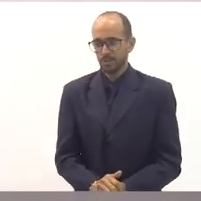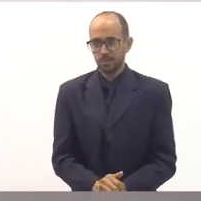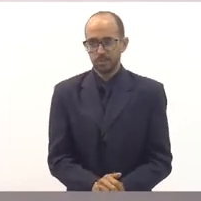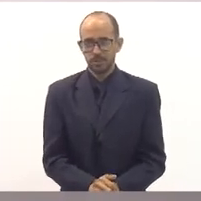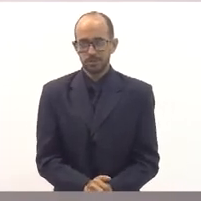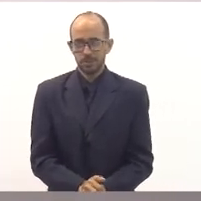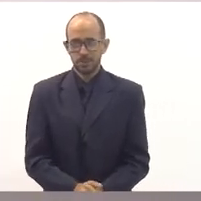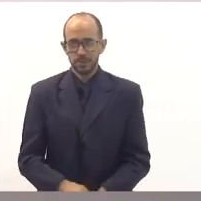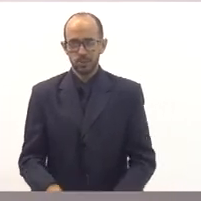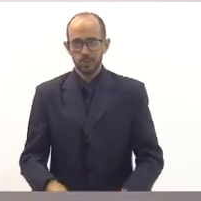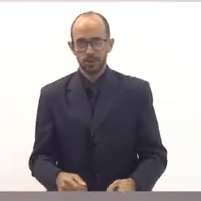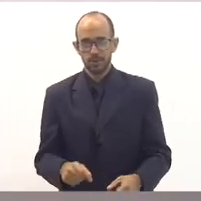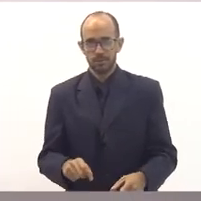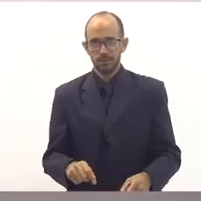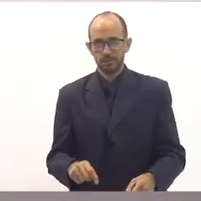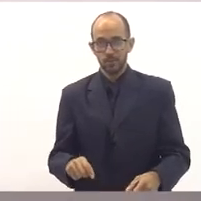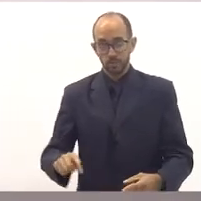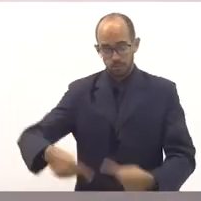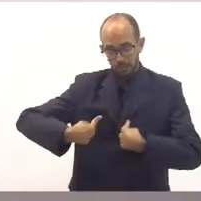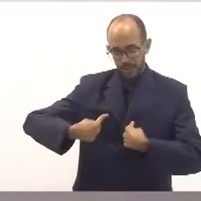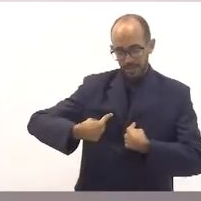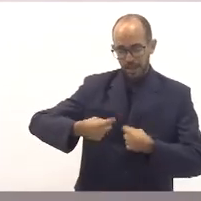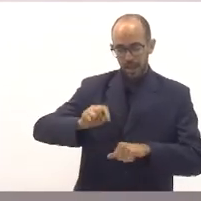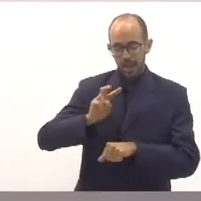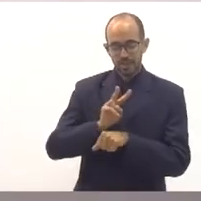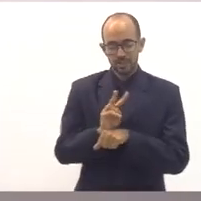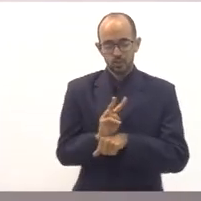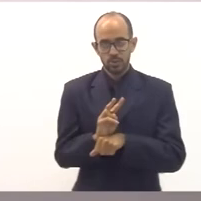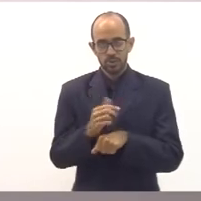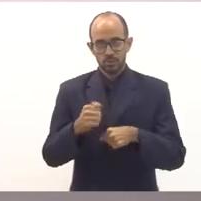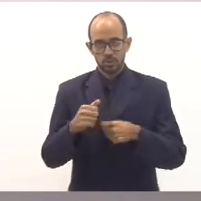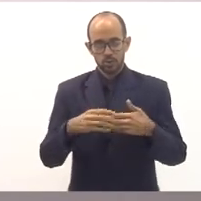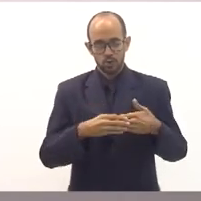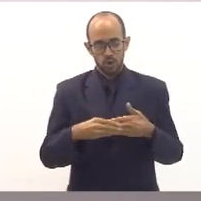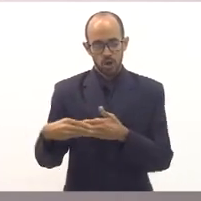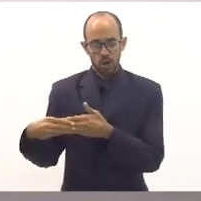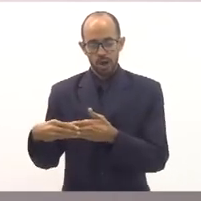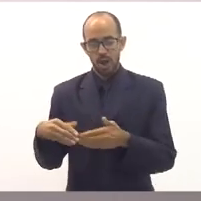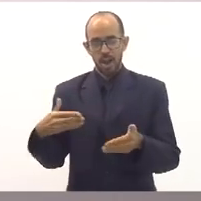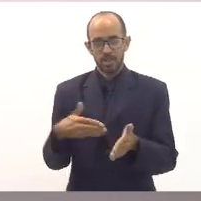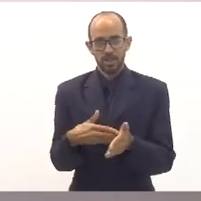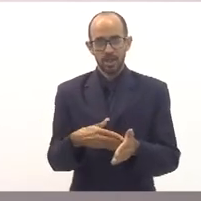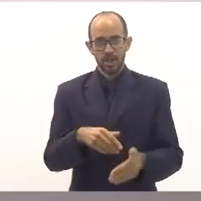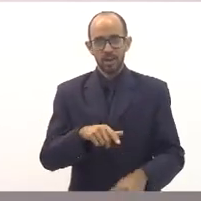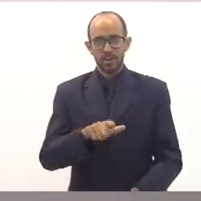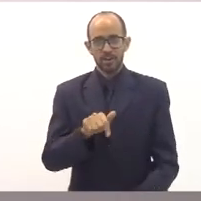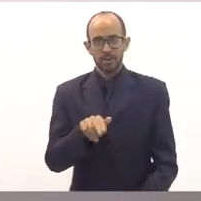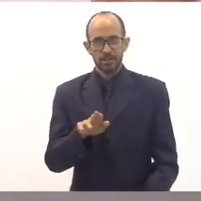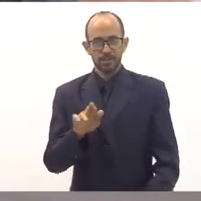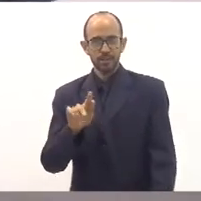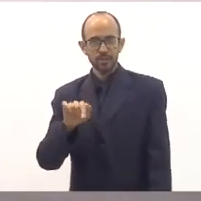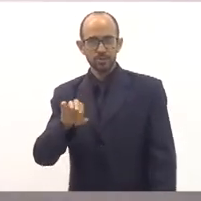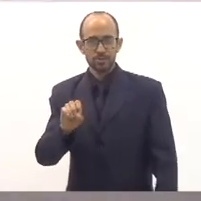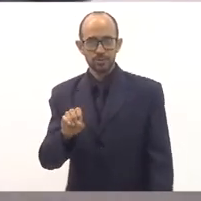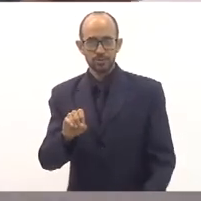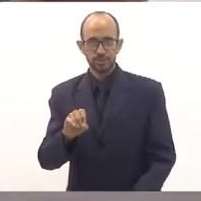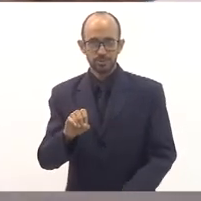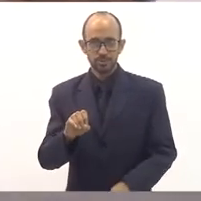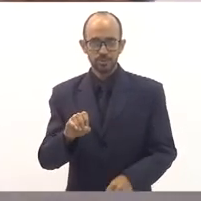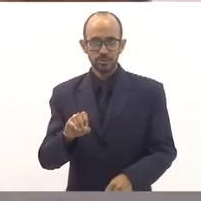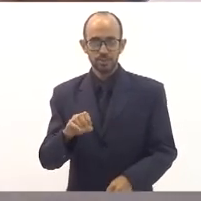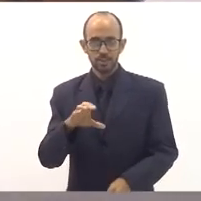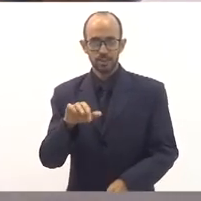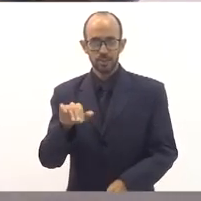ameaçados lá a segurança da câmara teve que nos esgotar até o Largo da Carioca o que eles estavam lá no Alcino Guanabara nos